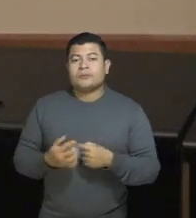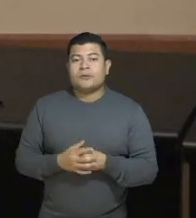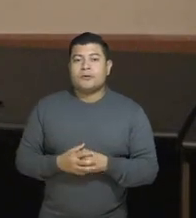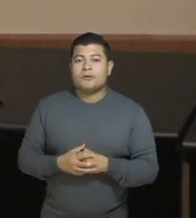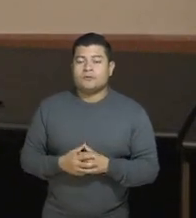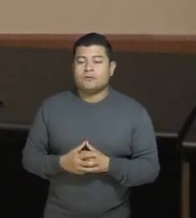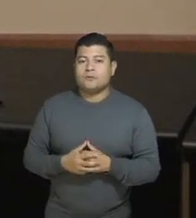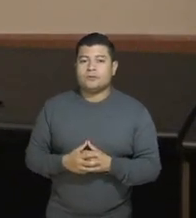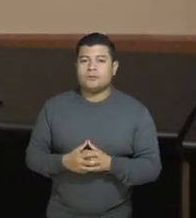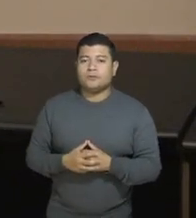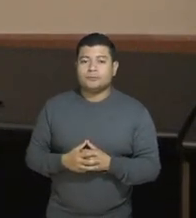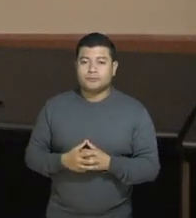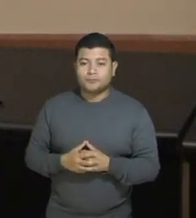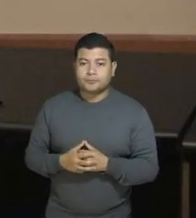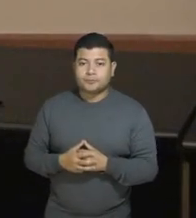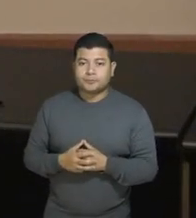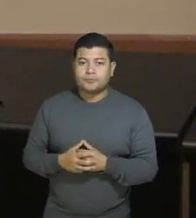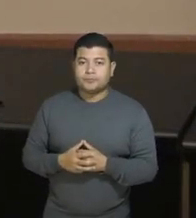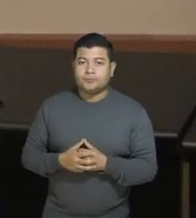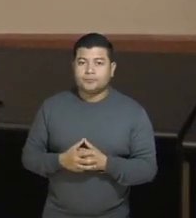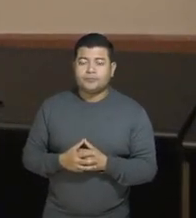política de educação especial do Estado.